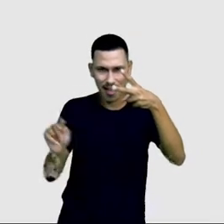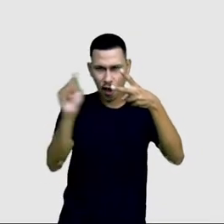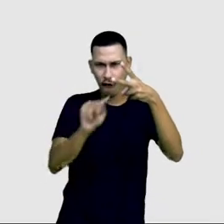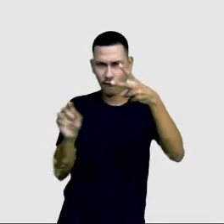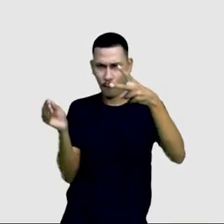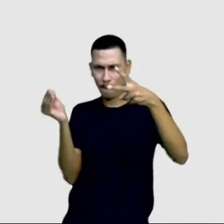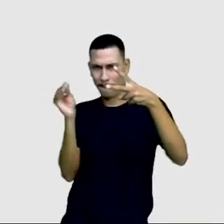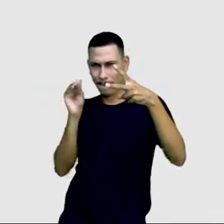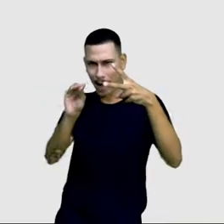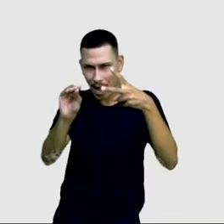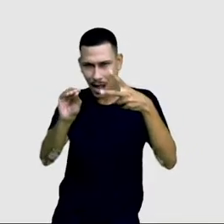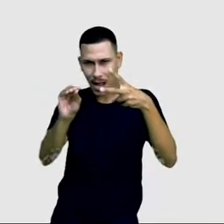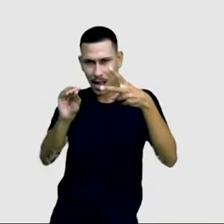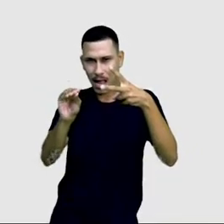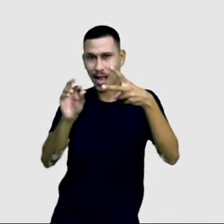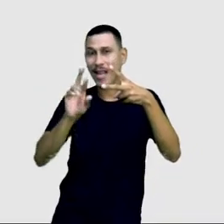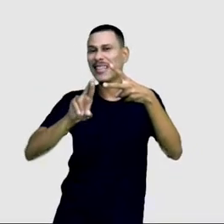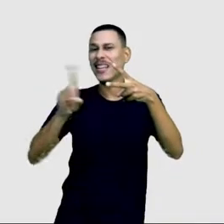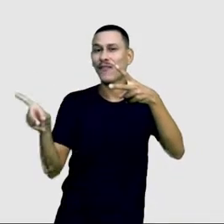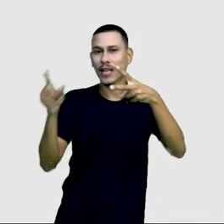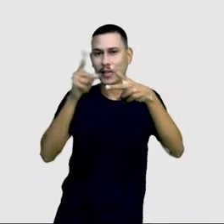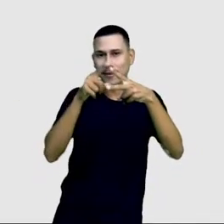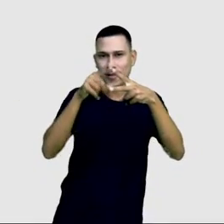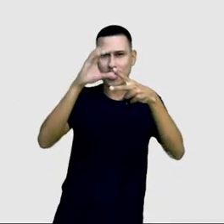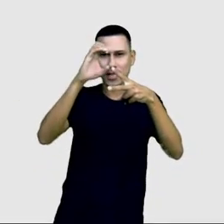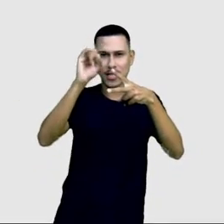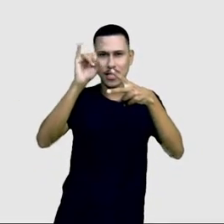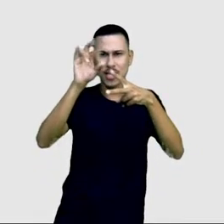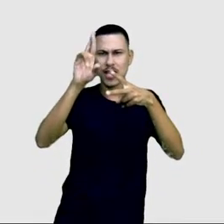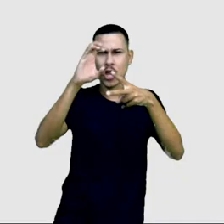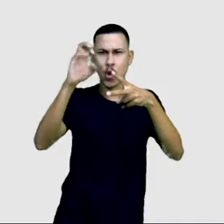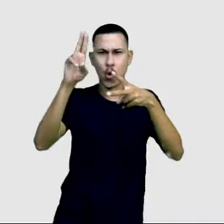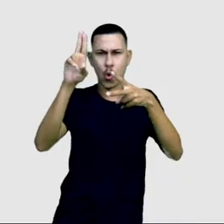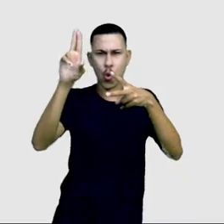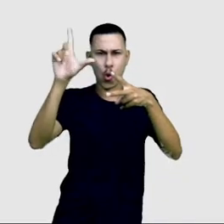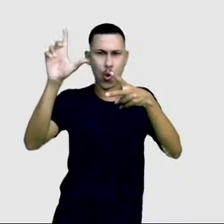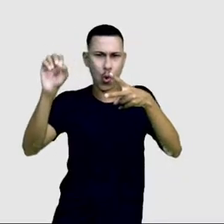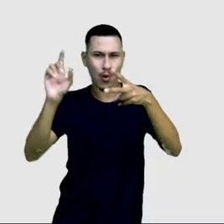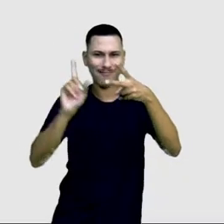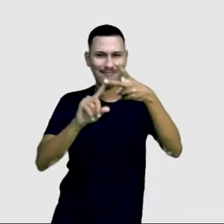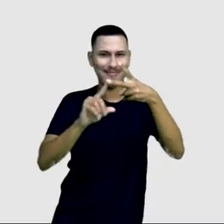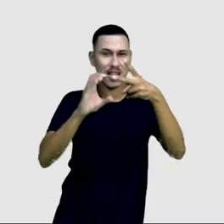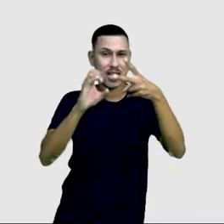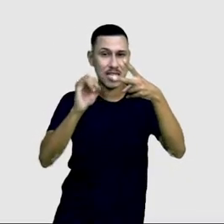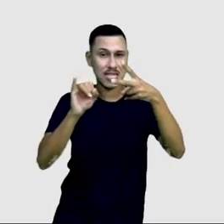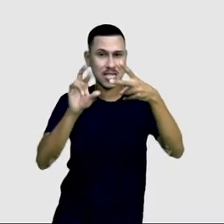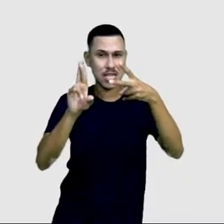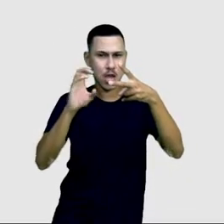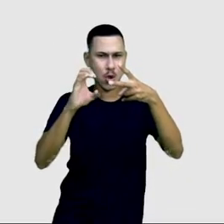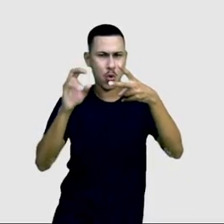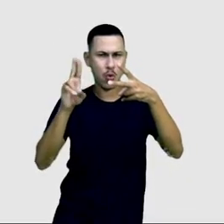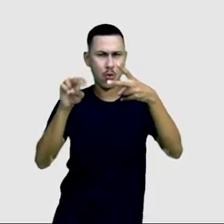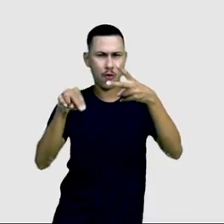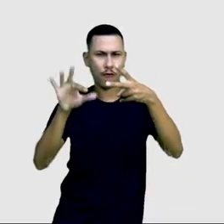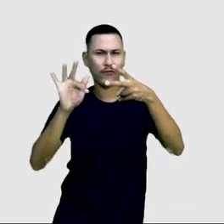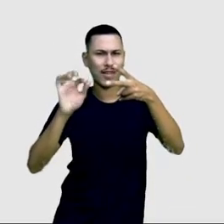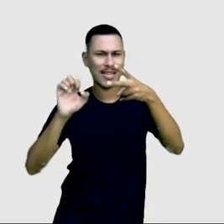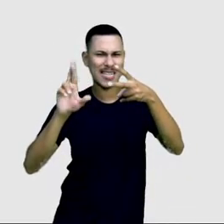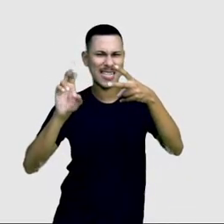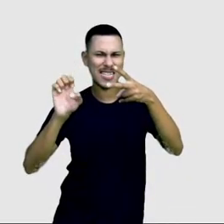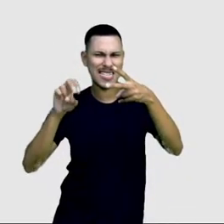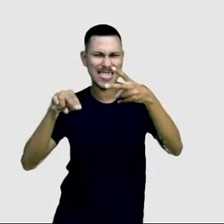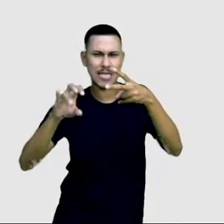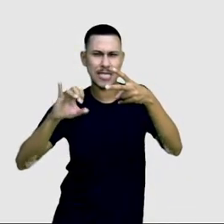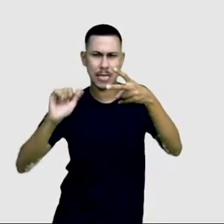Mas, professor, círculo e circunferência não são a mesma coisa? E eu vou dizer para vocês, não, não é a mesma